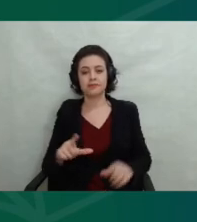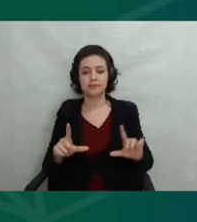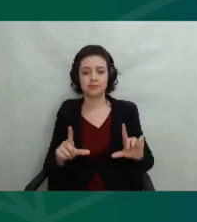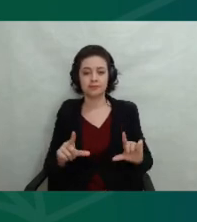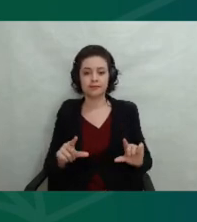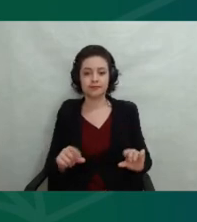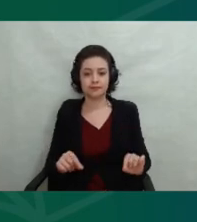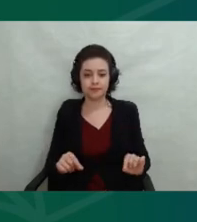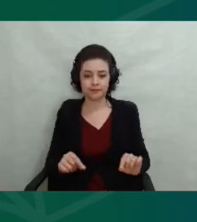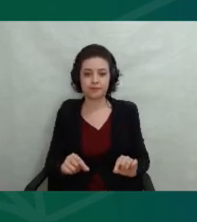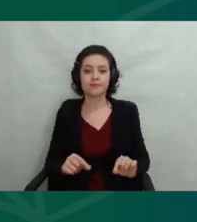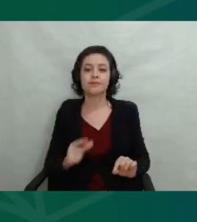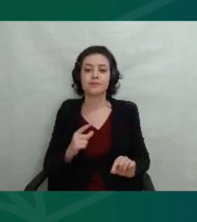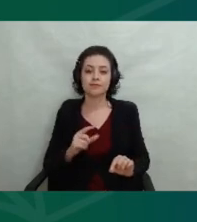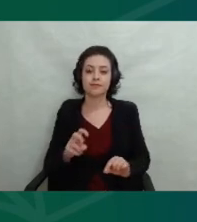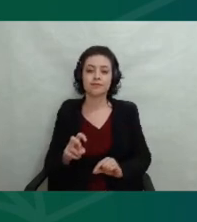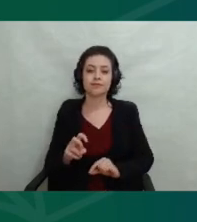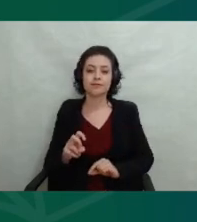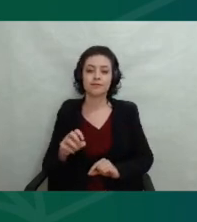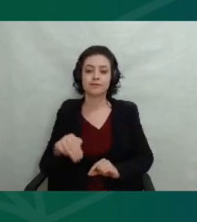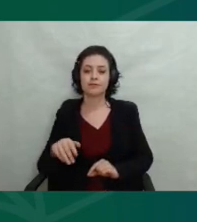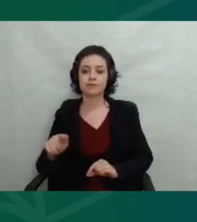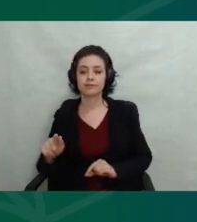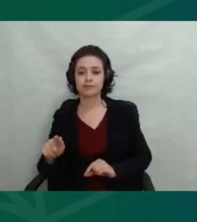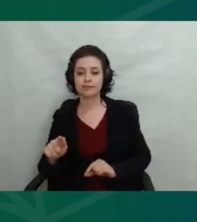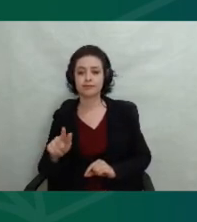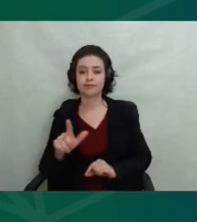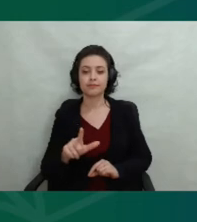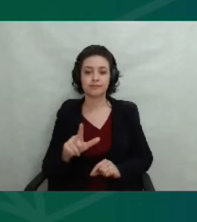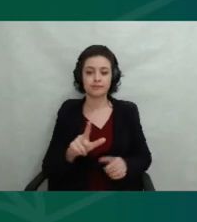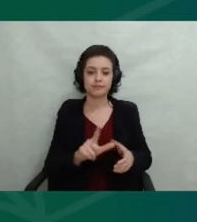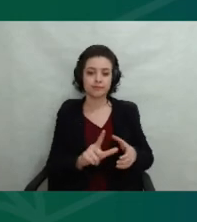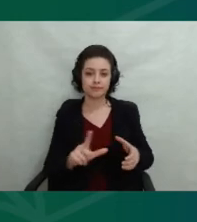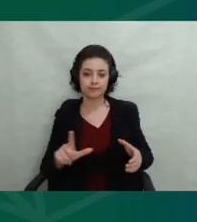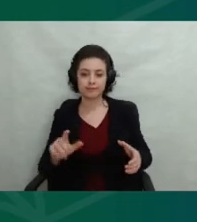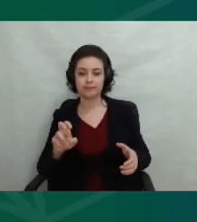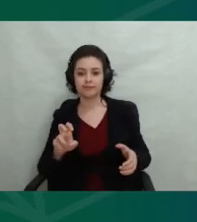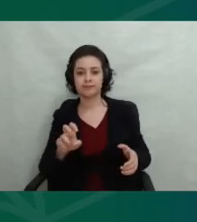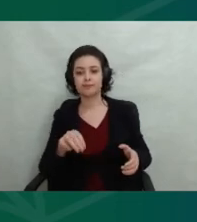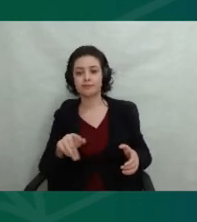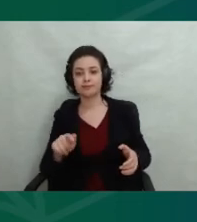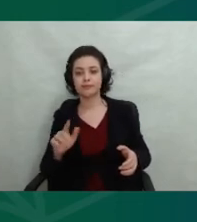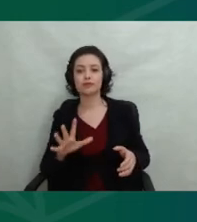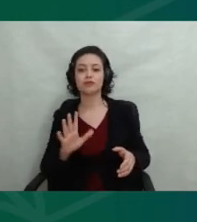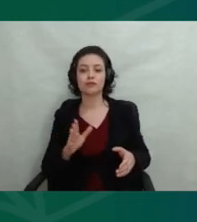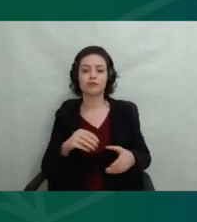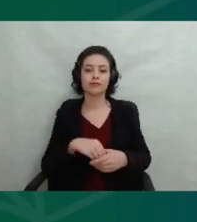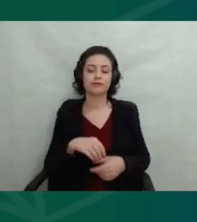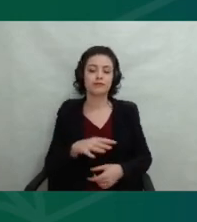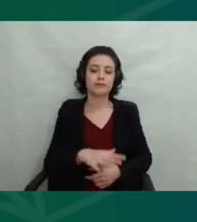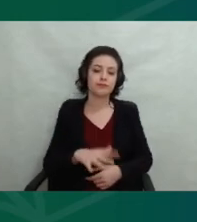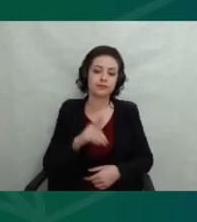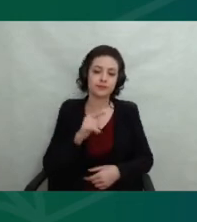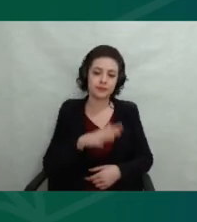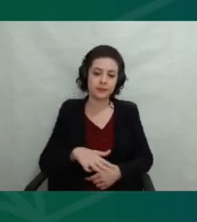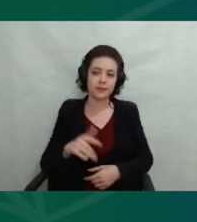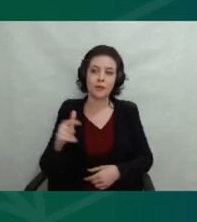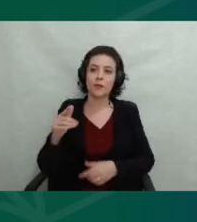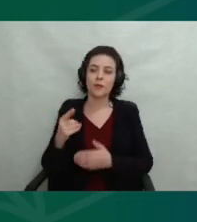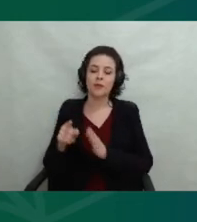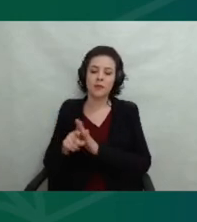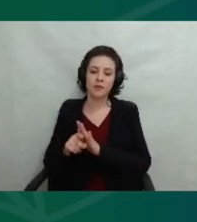5 microgramas litro, essa concentração ela já foi encontrada em ambientes aquáticos, não aqui na nossa região, mas outros estudos já